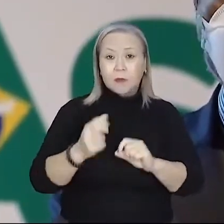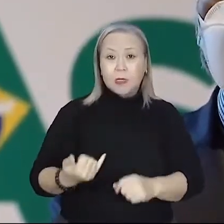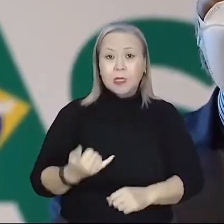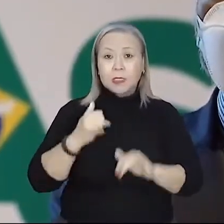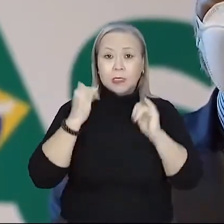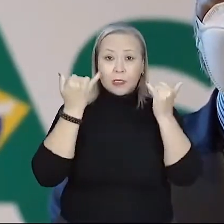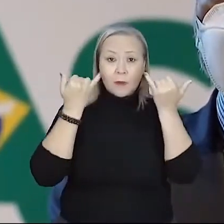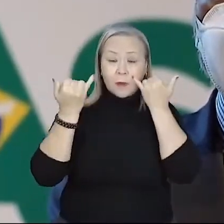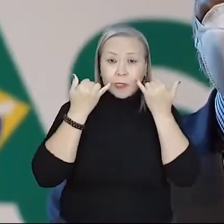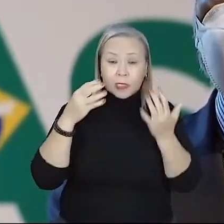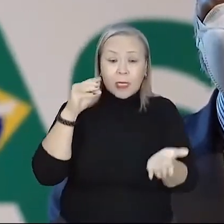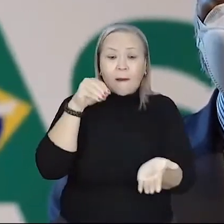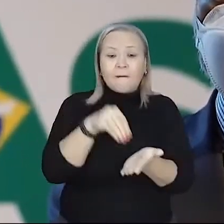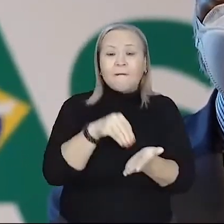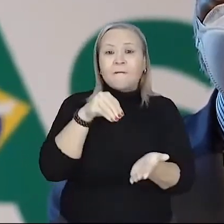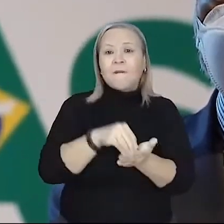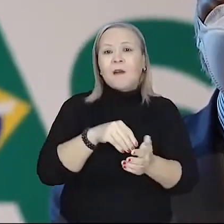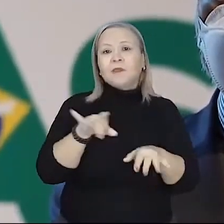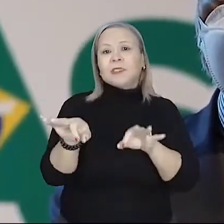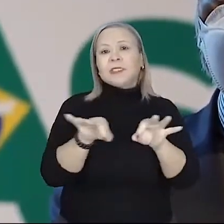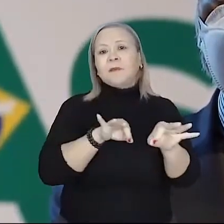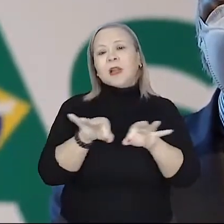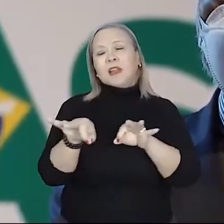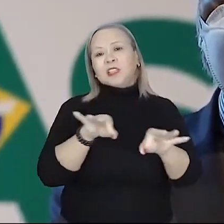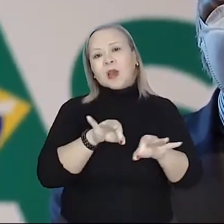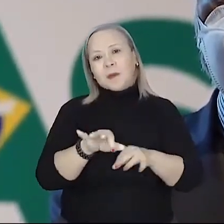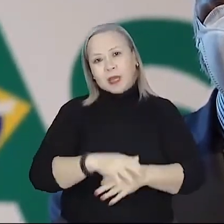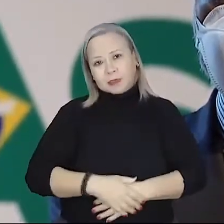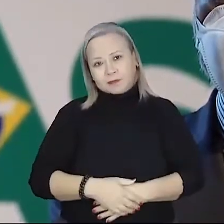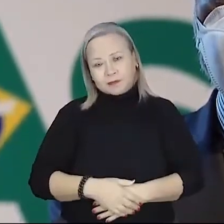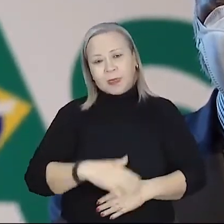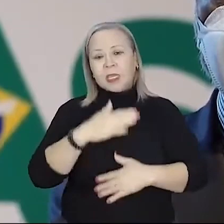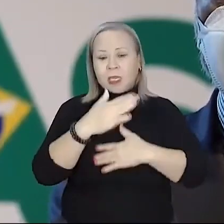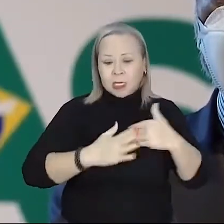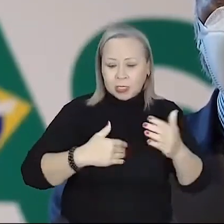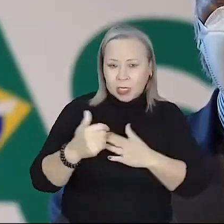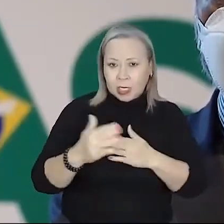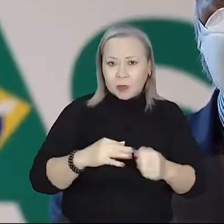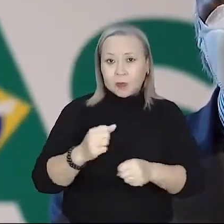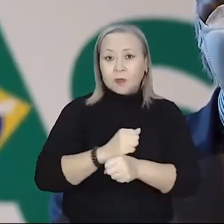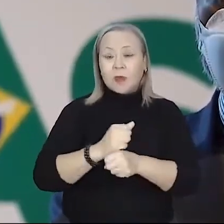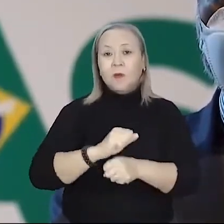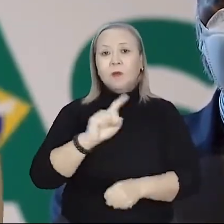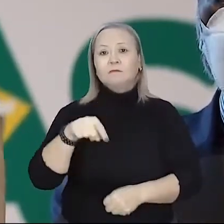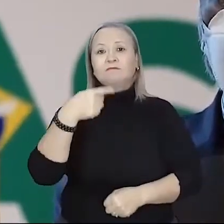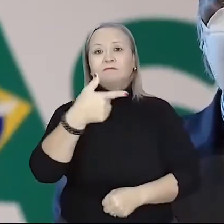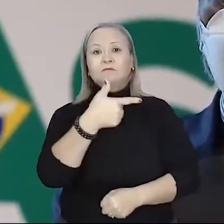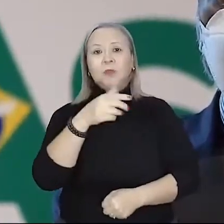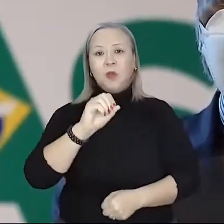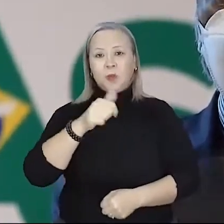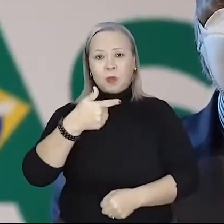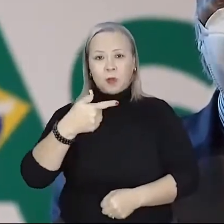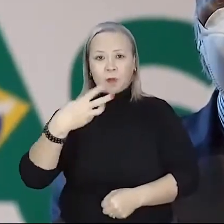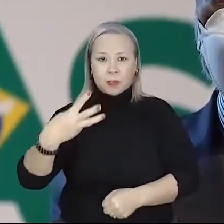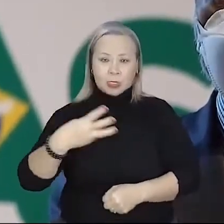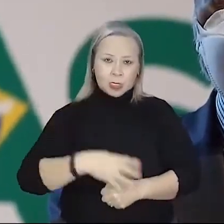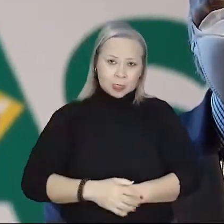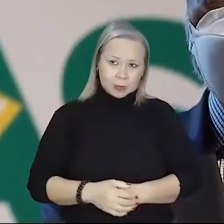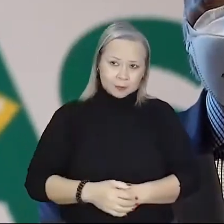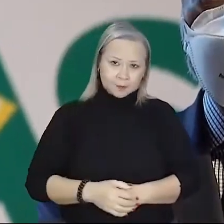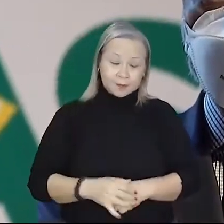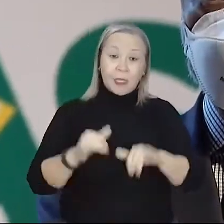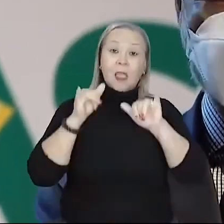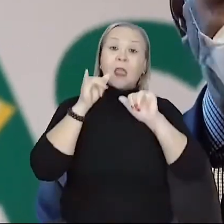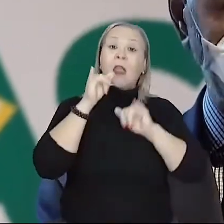a total falta de planejamento de ações para 2023, focando inclusive no trabalho. Vou